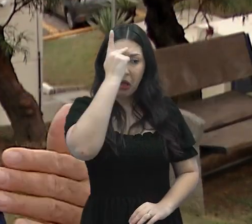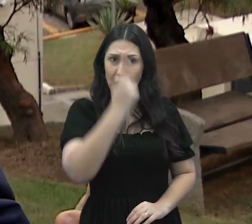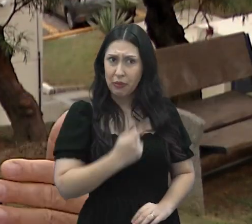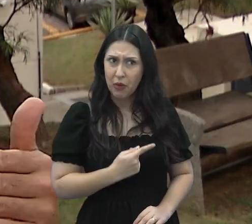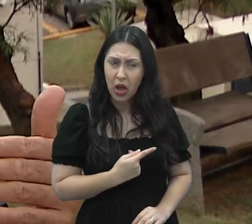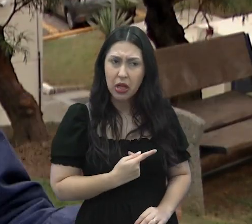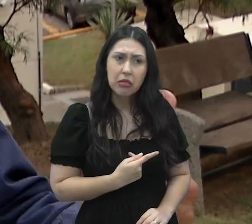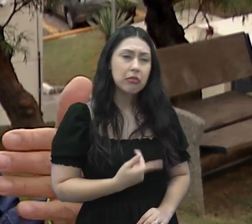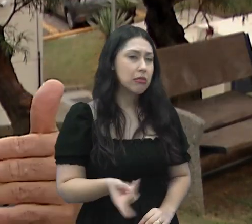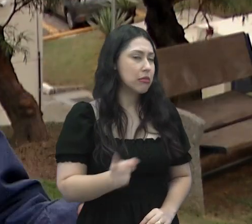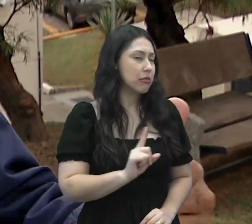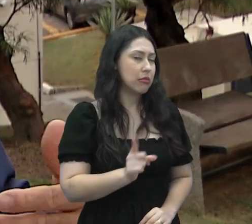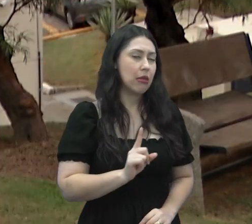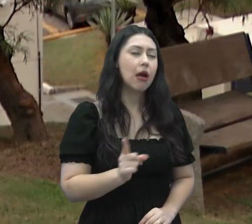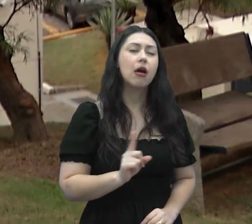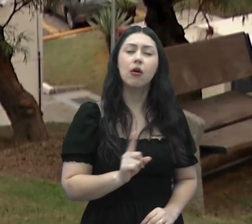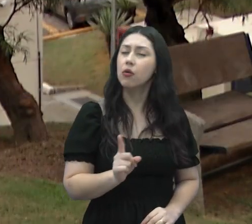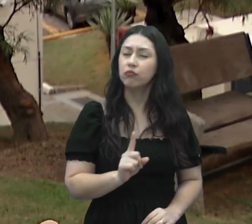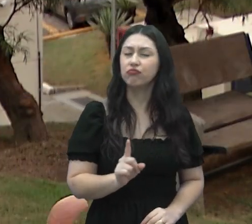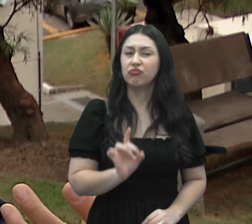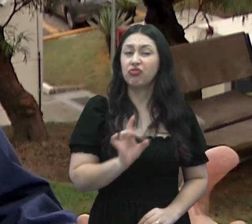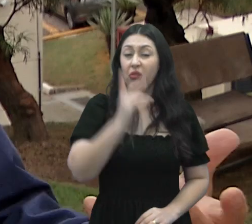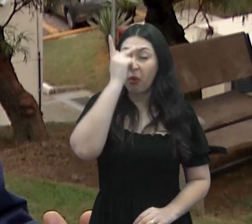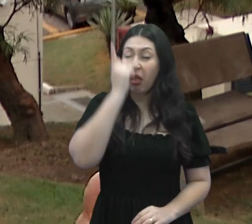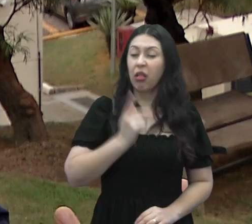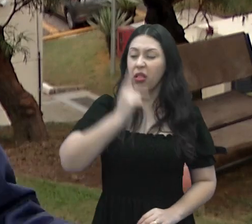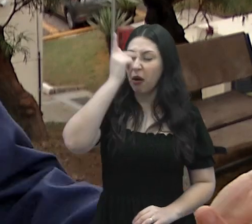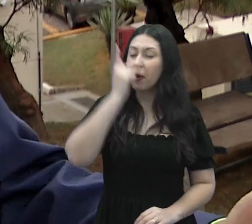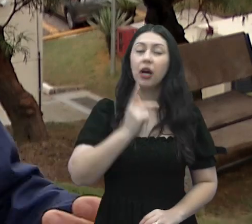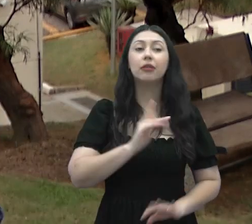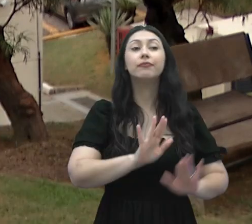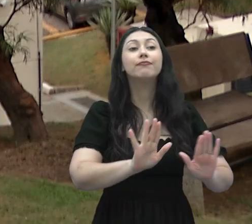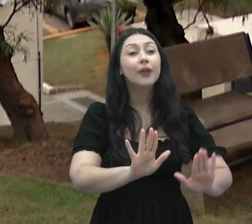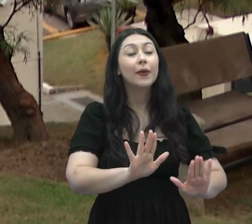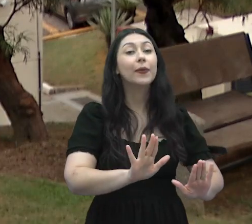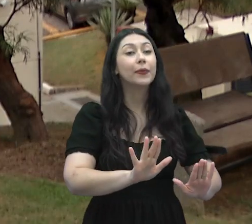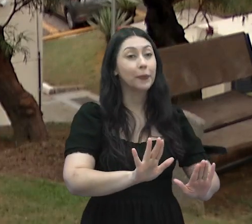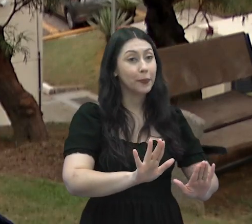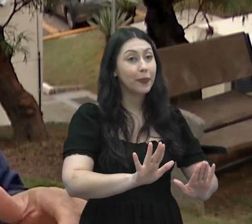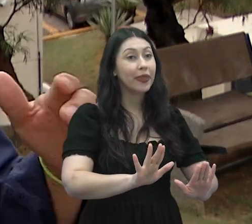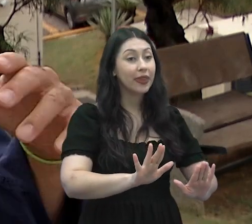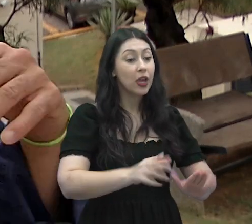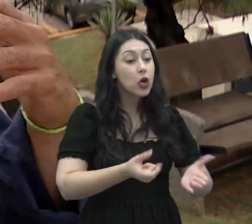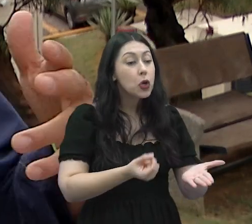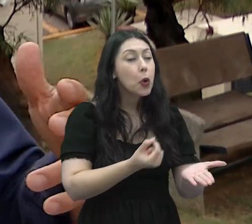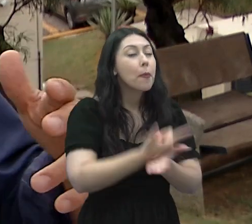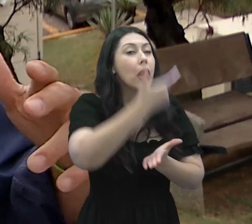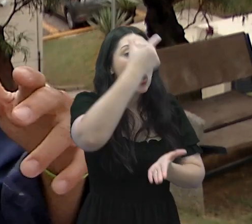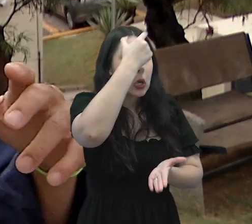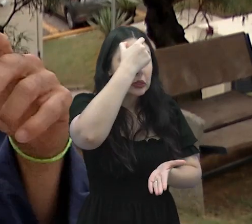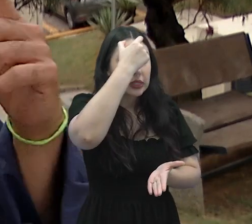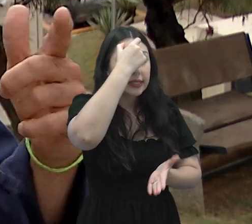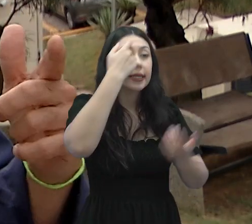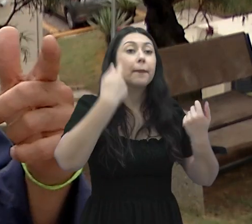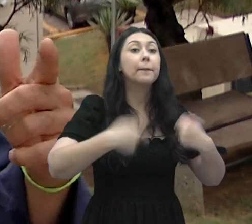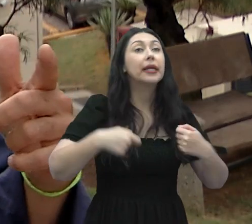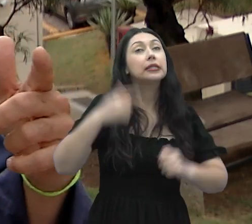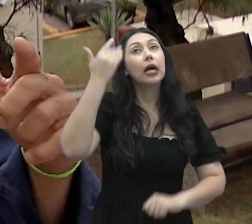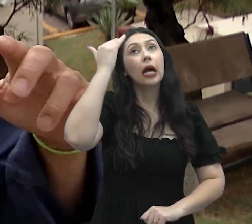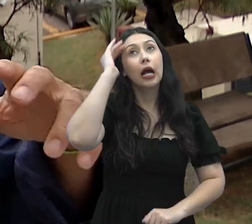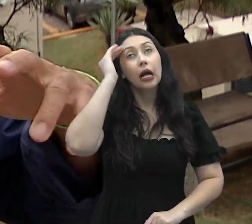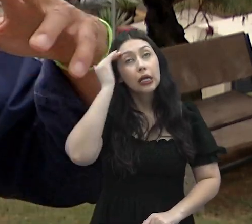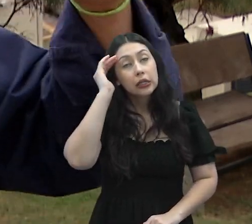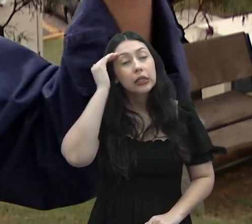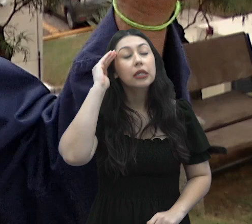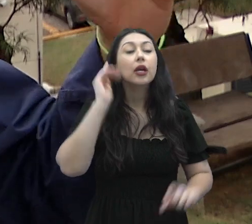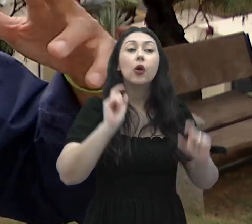mais o indivíduo falando com ele mesmo e simplesmente querendo as coisas para si próprio. O consumo consciente, essa consciência,